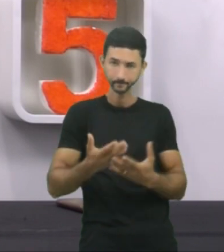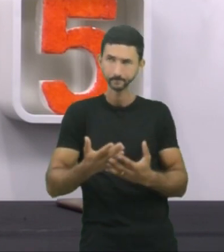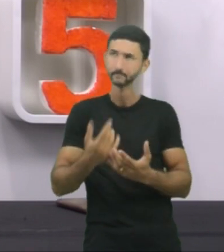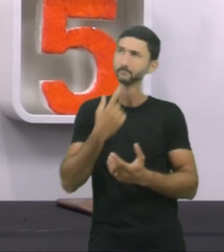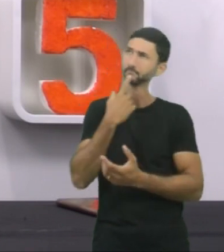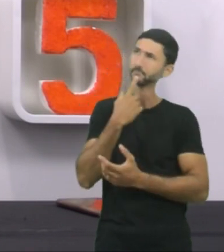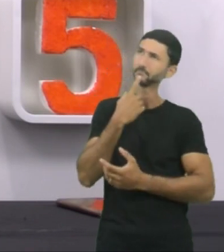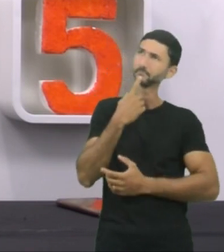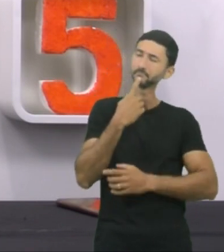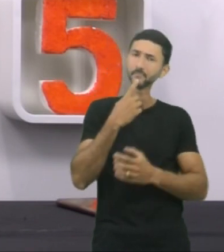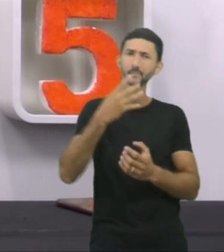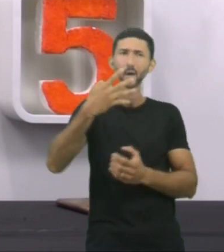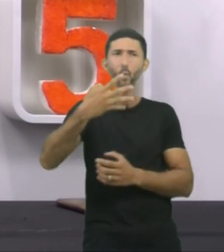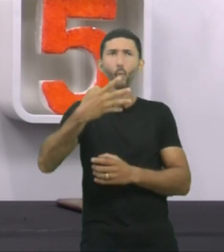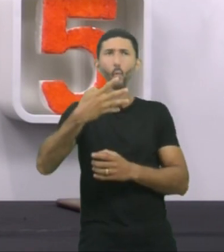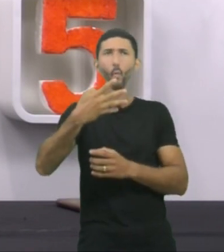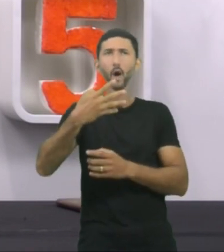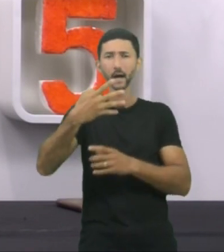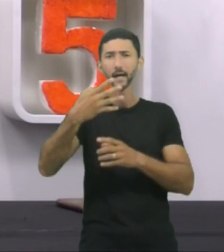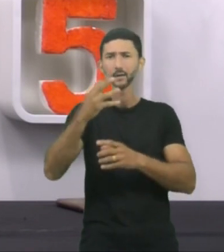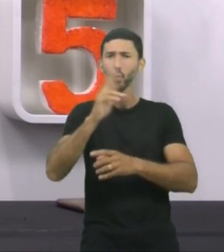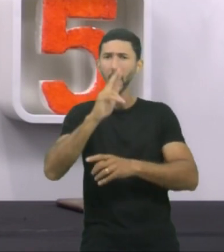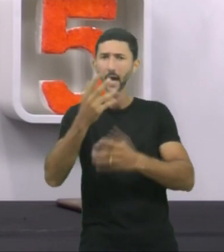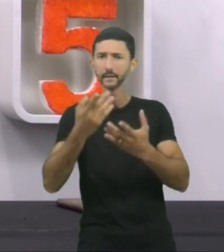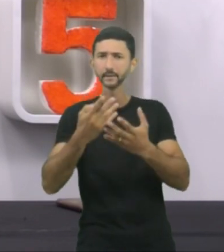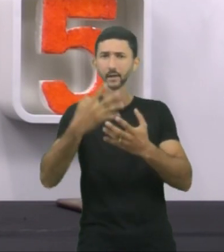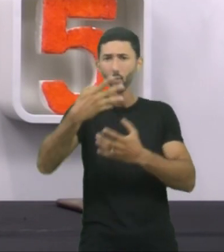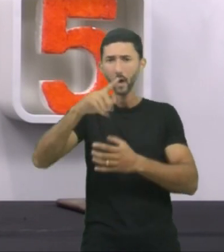Ah, então R$4, professor, é inteiro. E